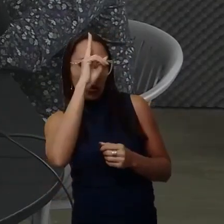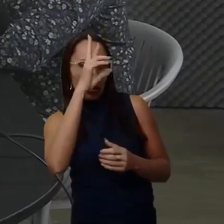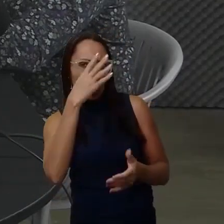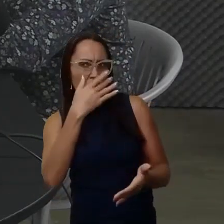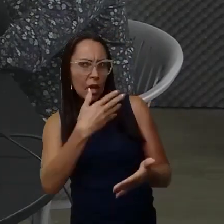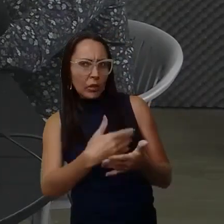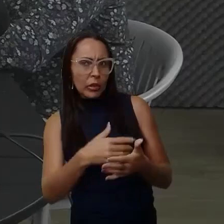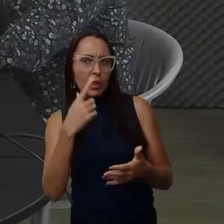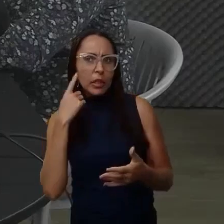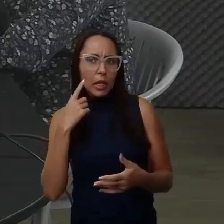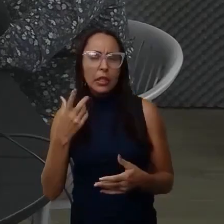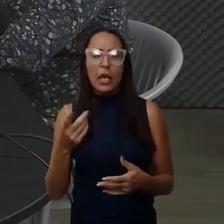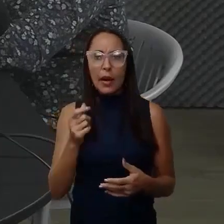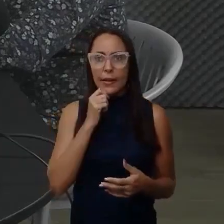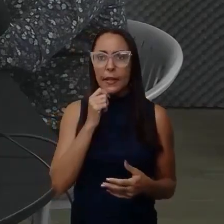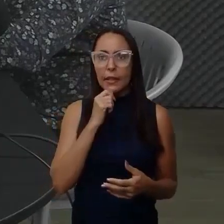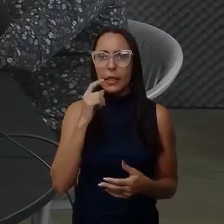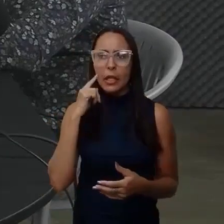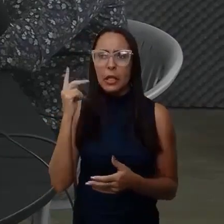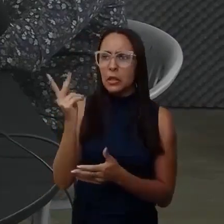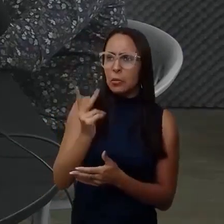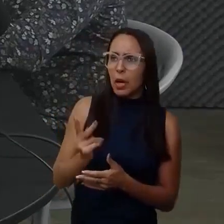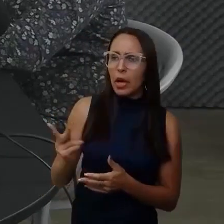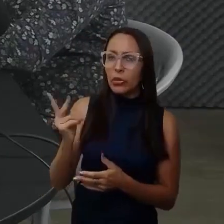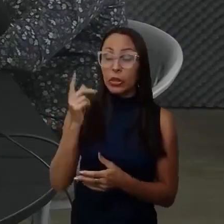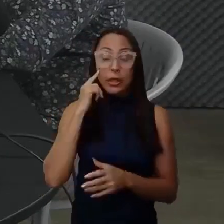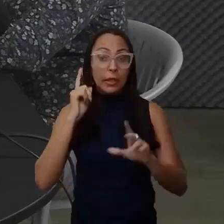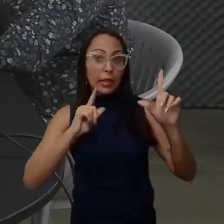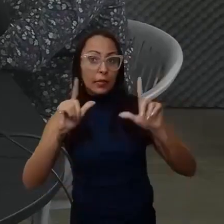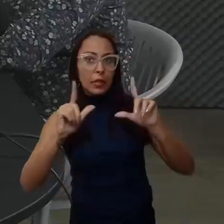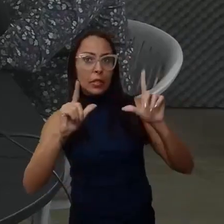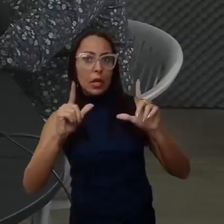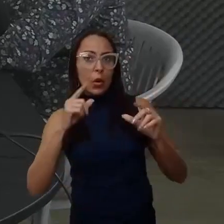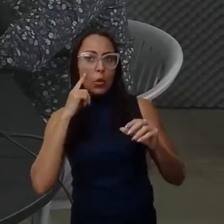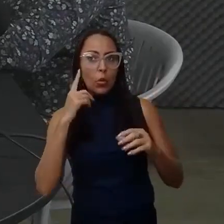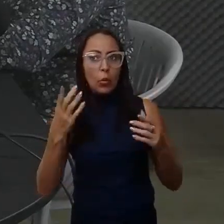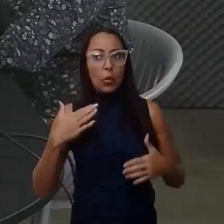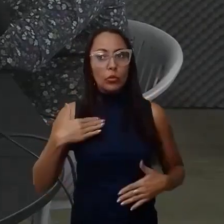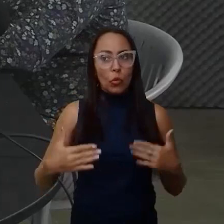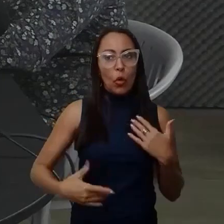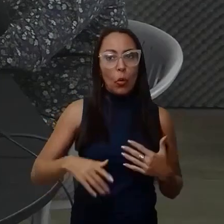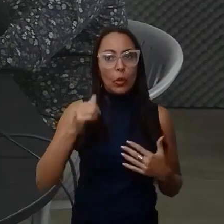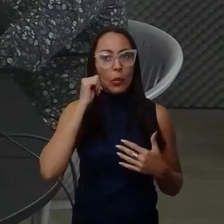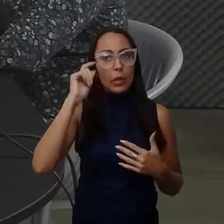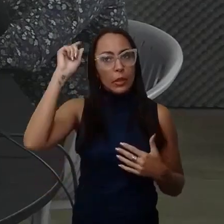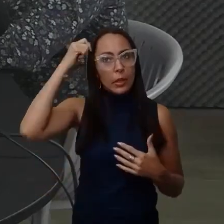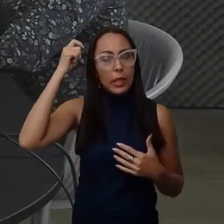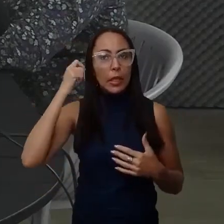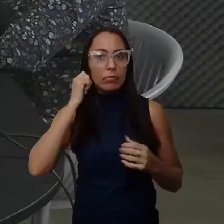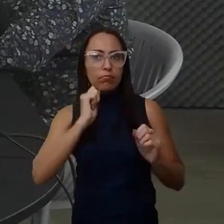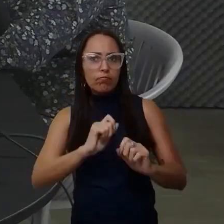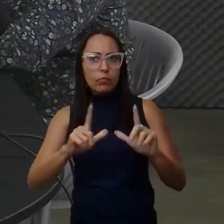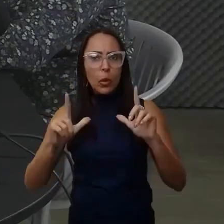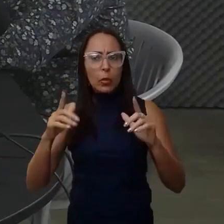vê que ainda tem resquício disso nas imagens que a gente vê na televisão, de como os corpos das mulheres negras são exibidos, enfim.